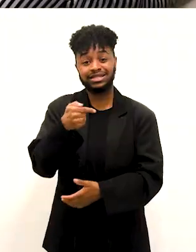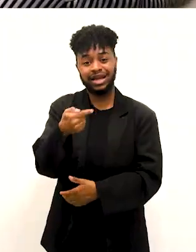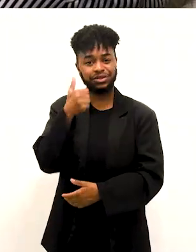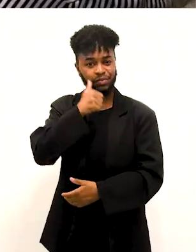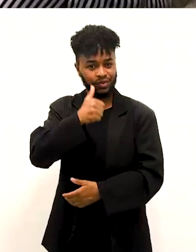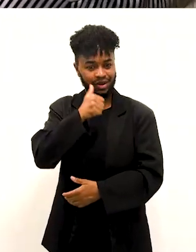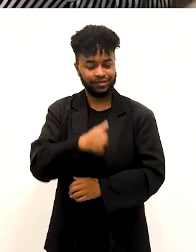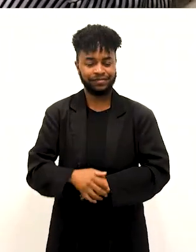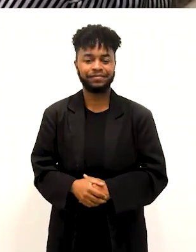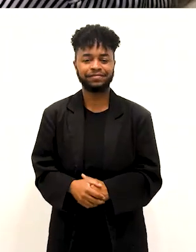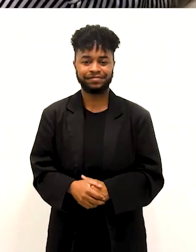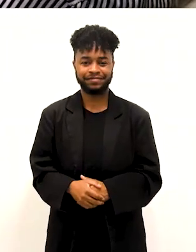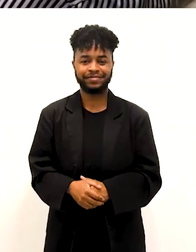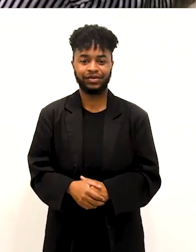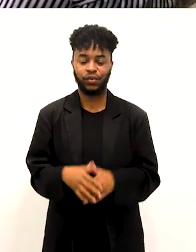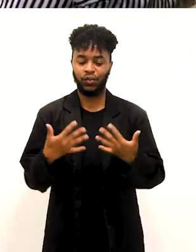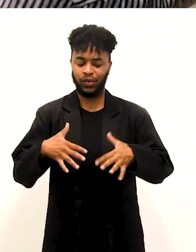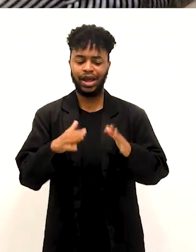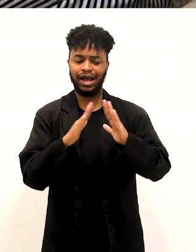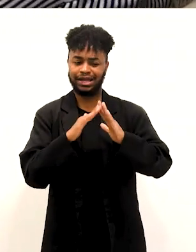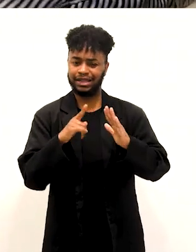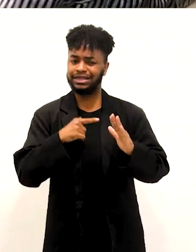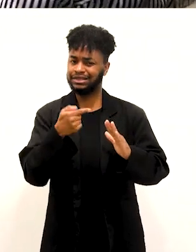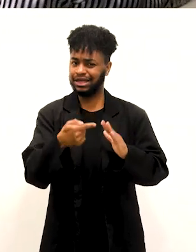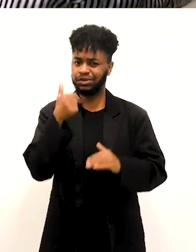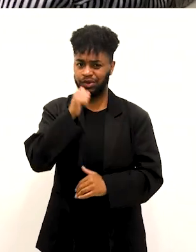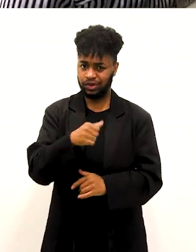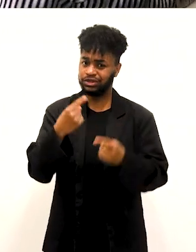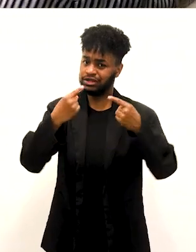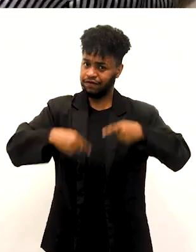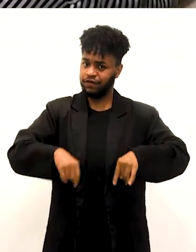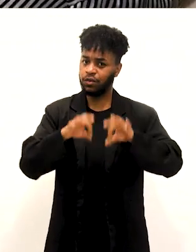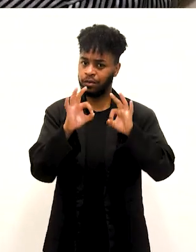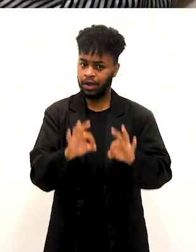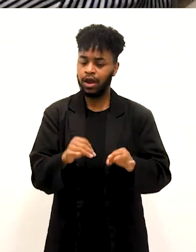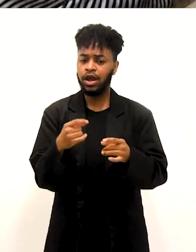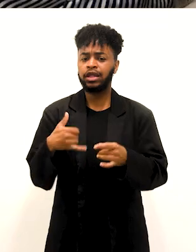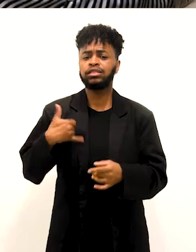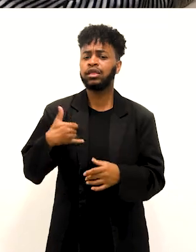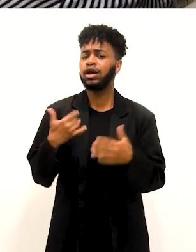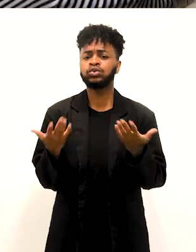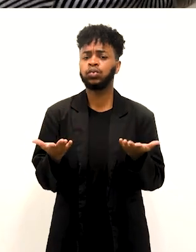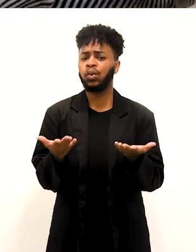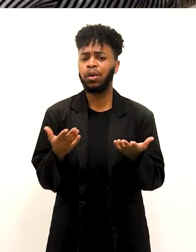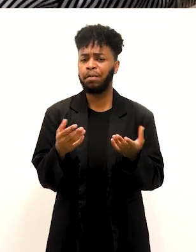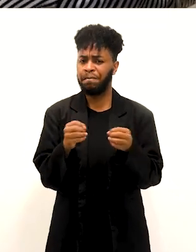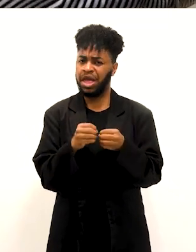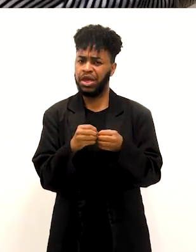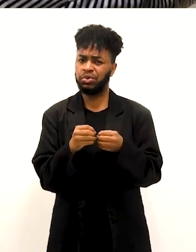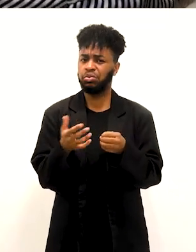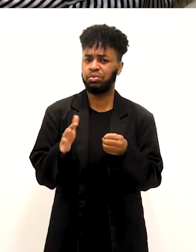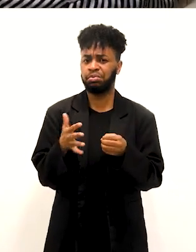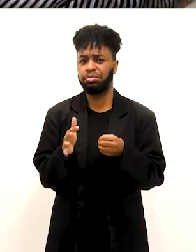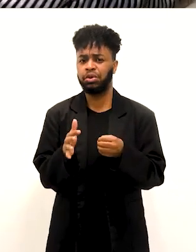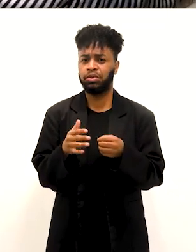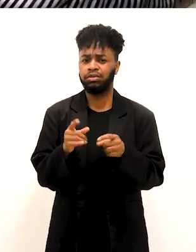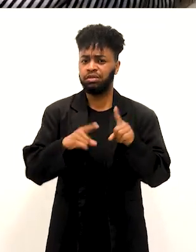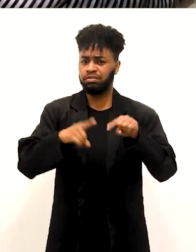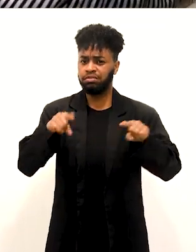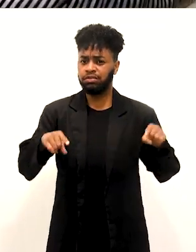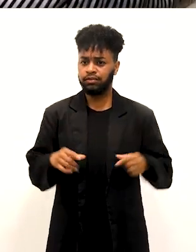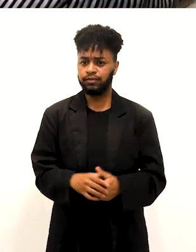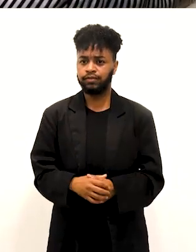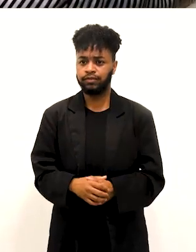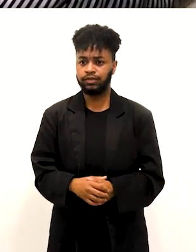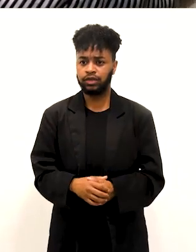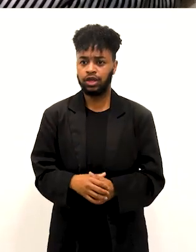7 mulheres. Olha só, a Casa das 7 Mulheres, é um desafio e tanto. A idade delas são próximas, variam,